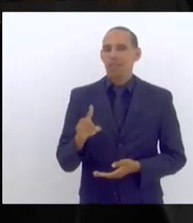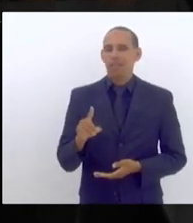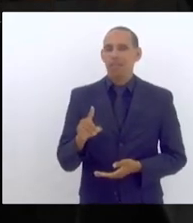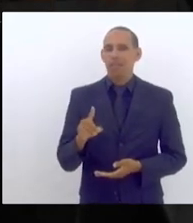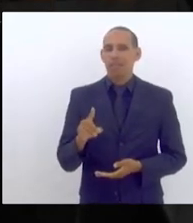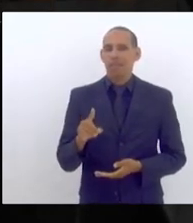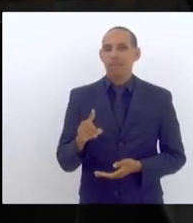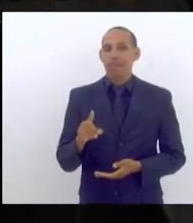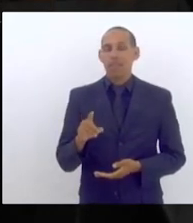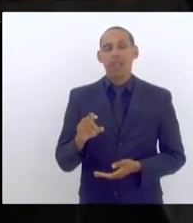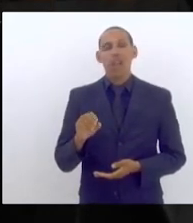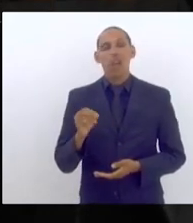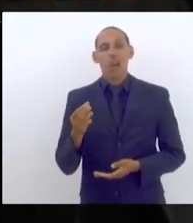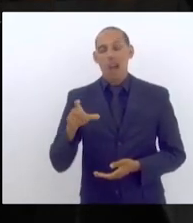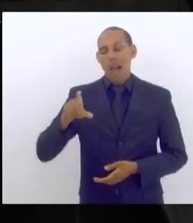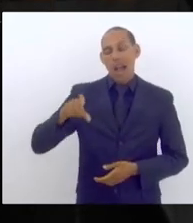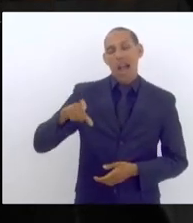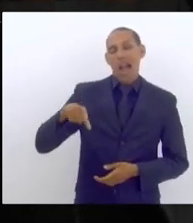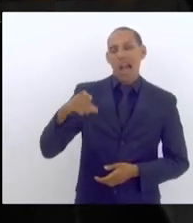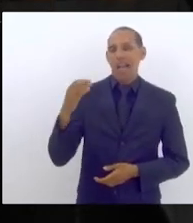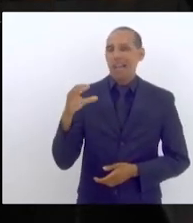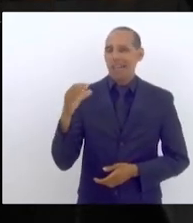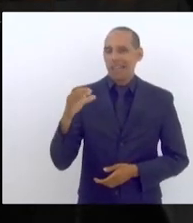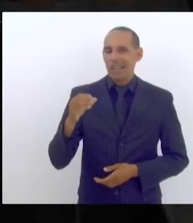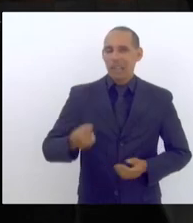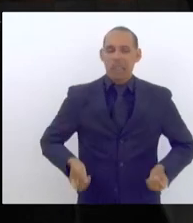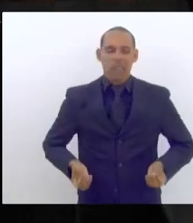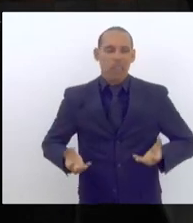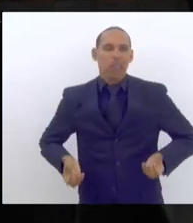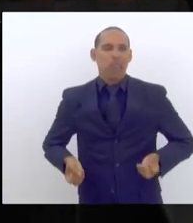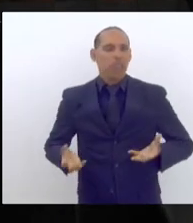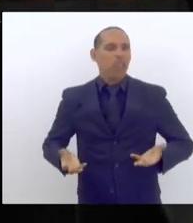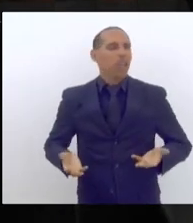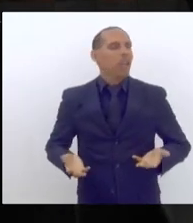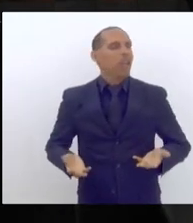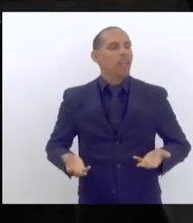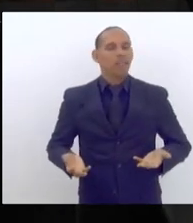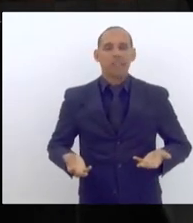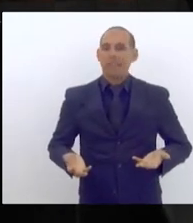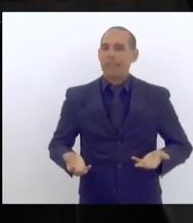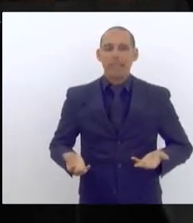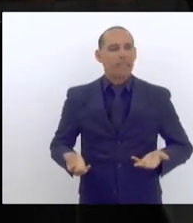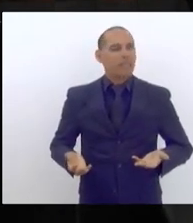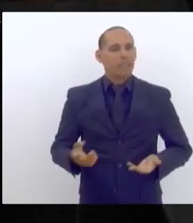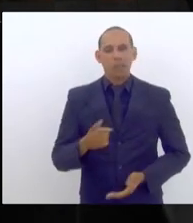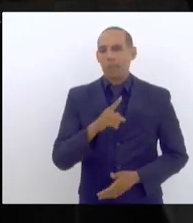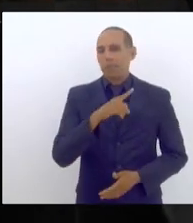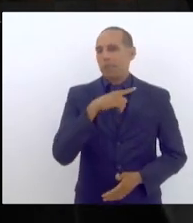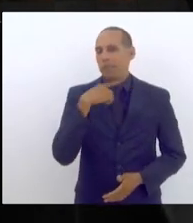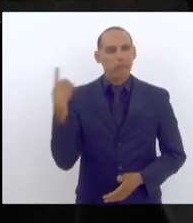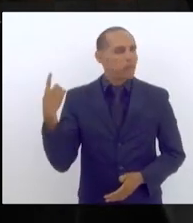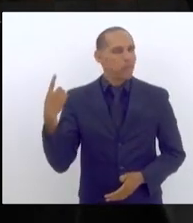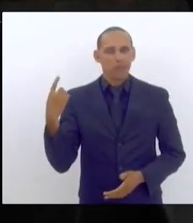gastar no cartão de crédito, aí mesmo é que ele